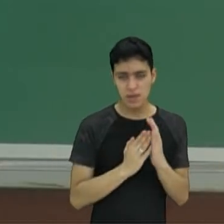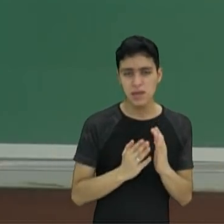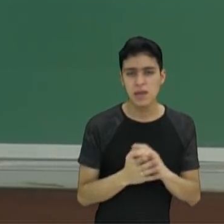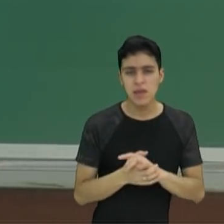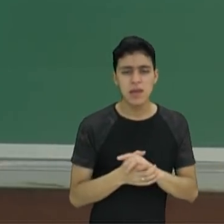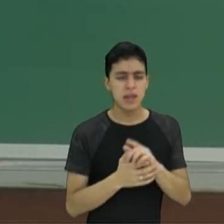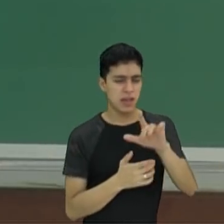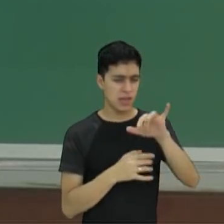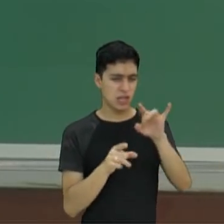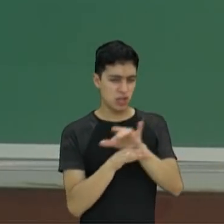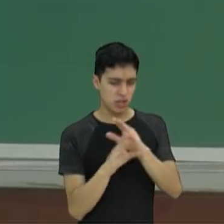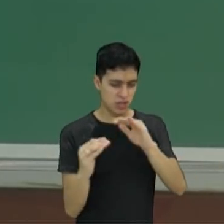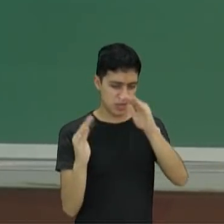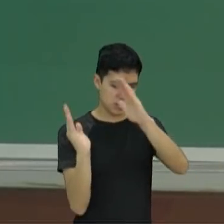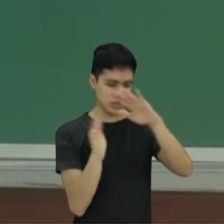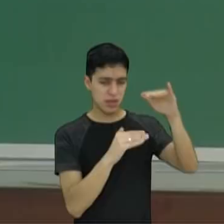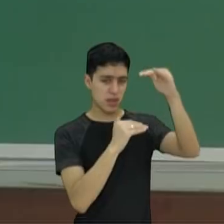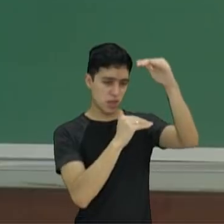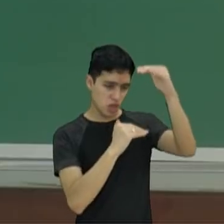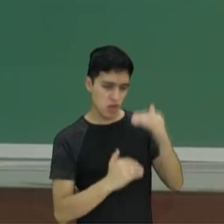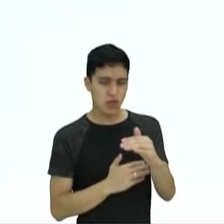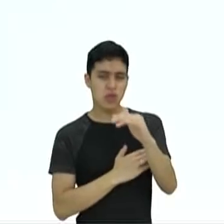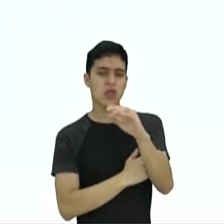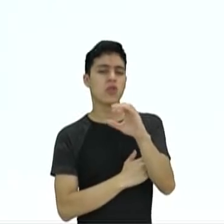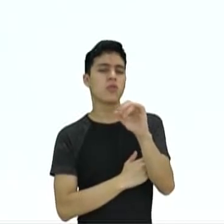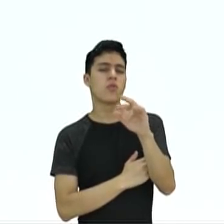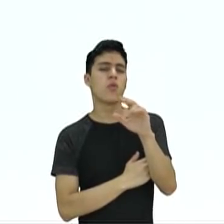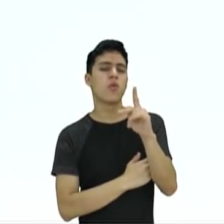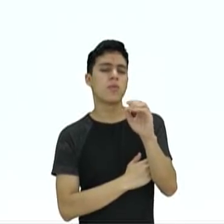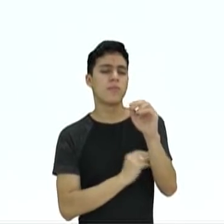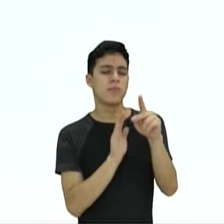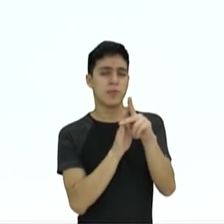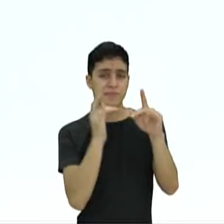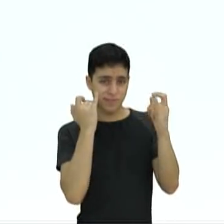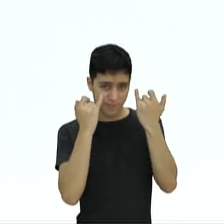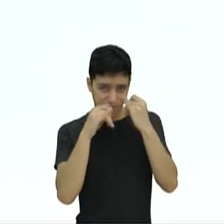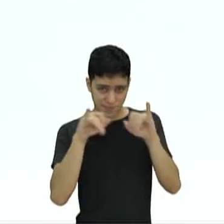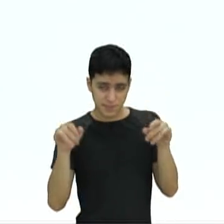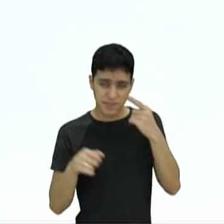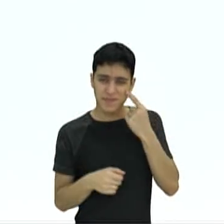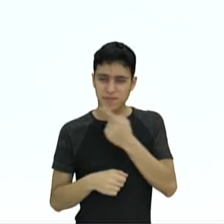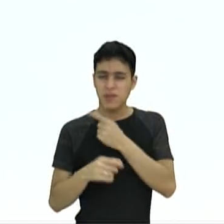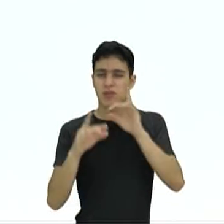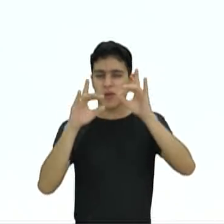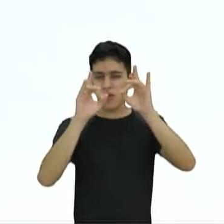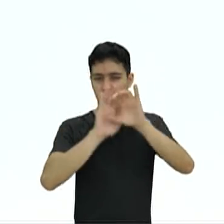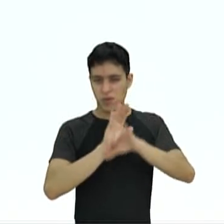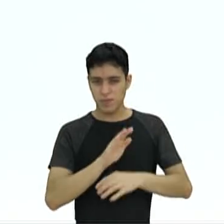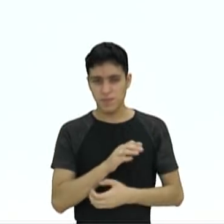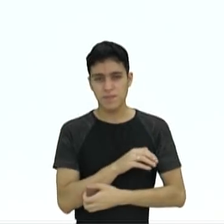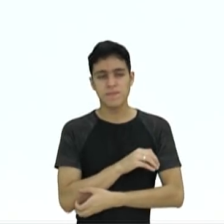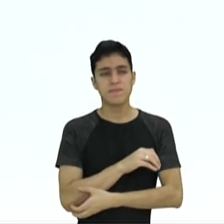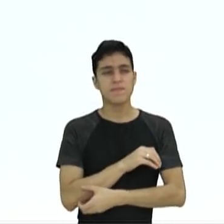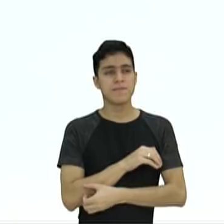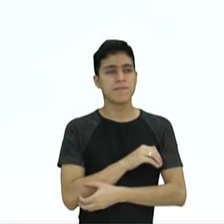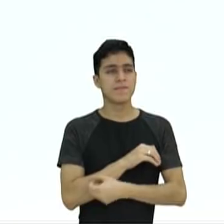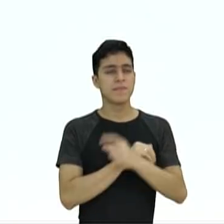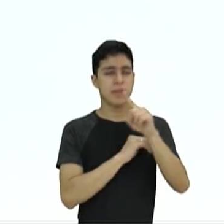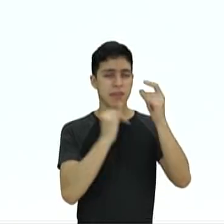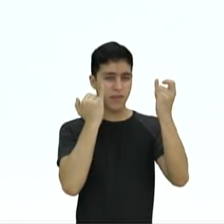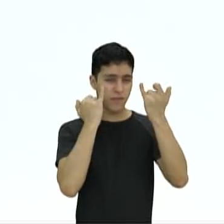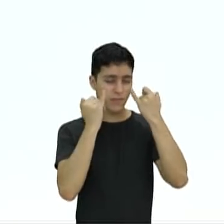Encerrado o lead, nós temos o corpo da notícia. E o que é o corpo da notícia? Veja a definição. É a